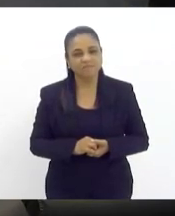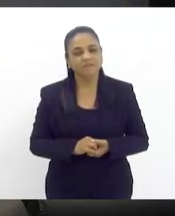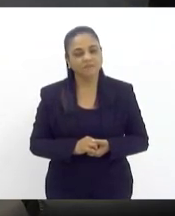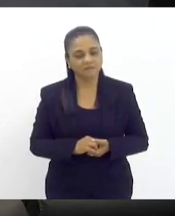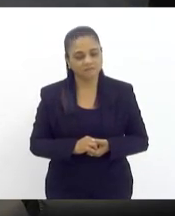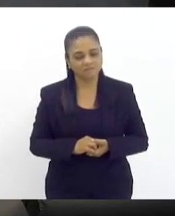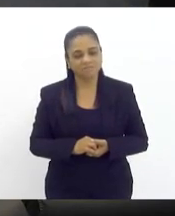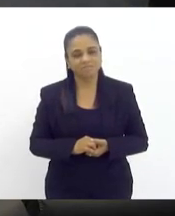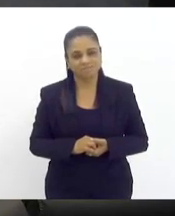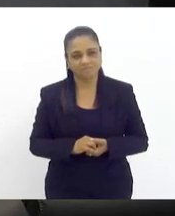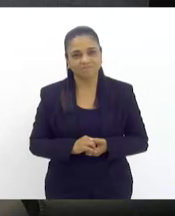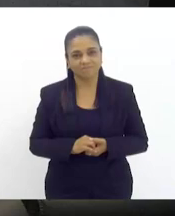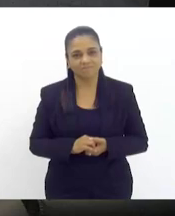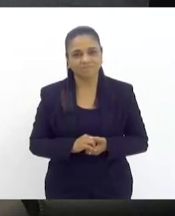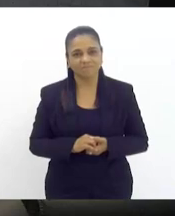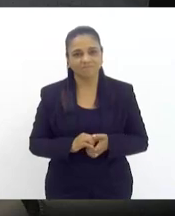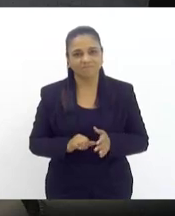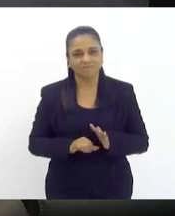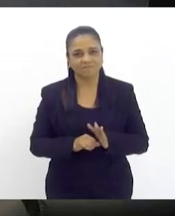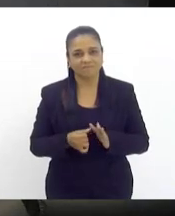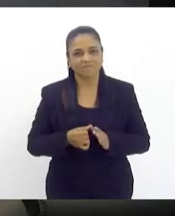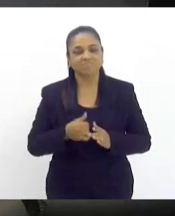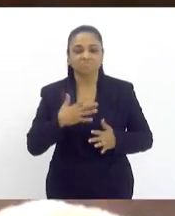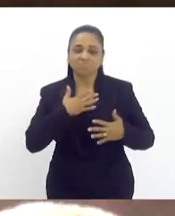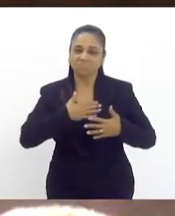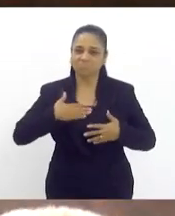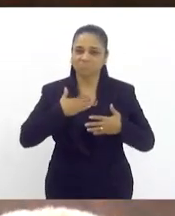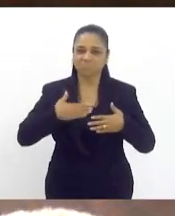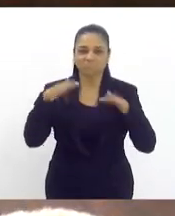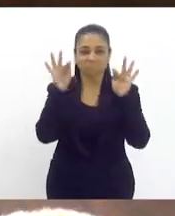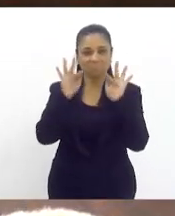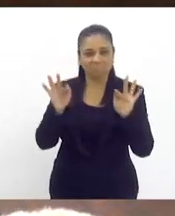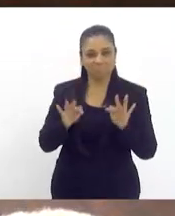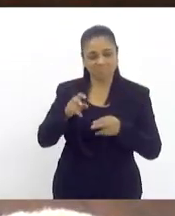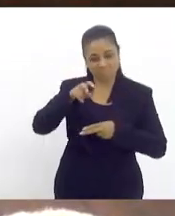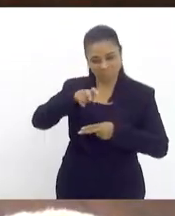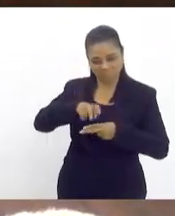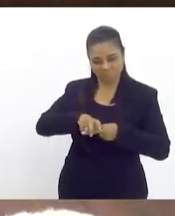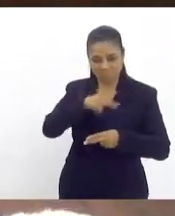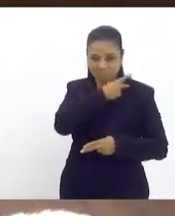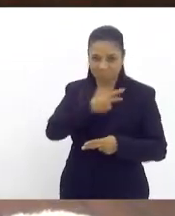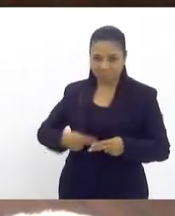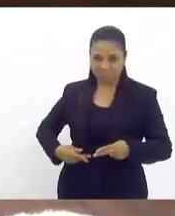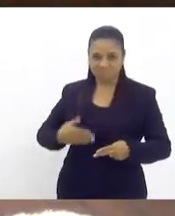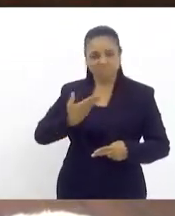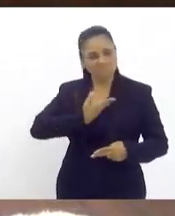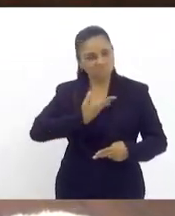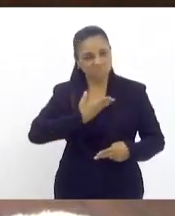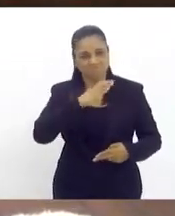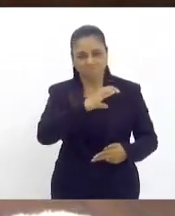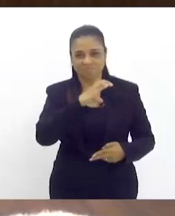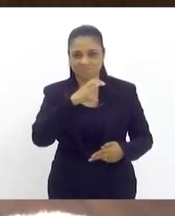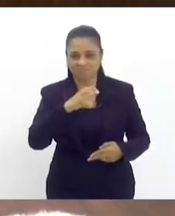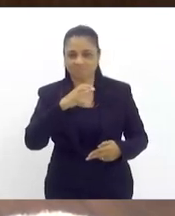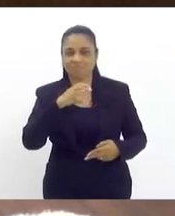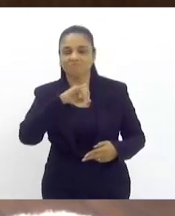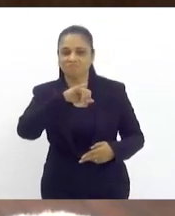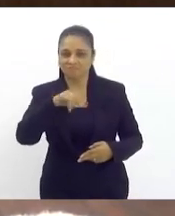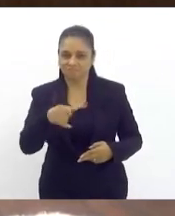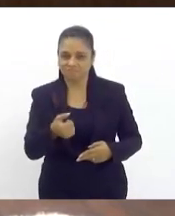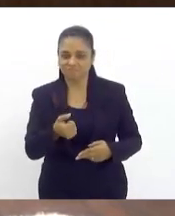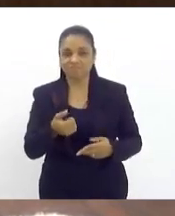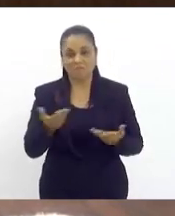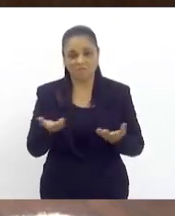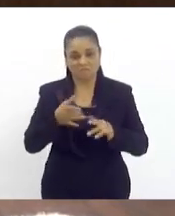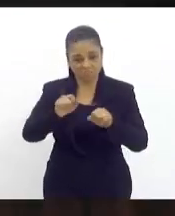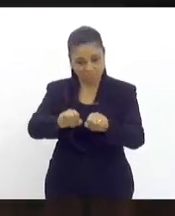Presidente primeiro gostaria de dizer que ficou feliz em vê-lo nesta cadeira meu amigo presidente da ccj e agora presidindo esta